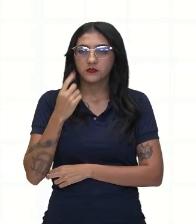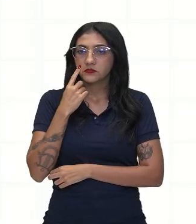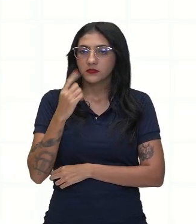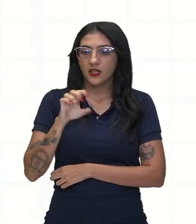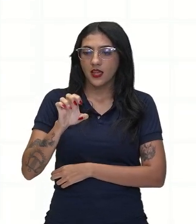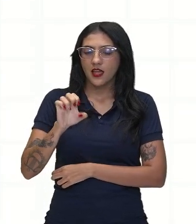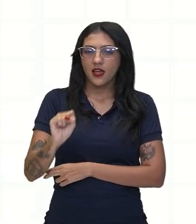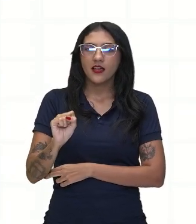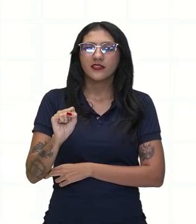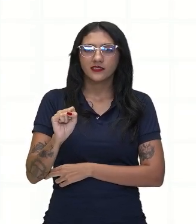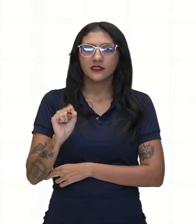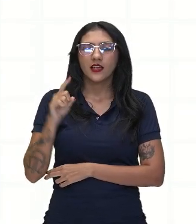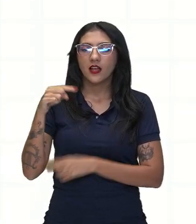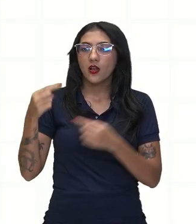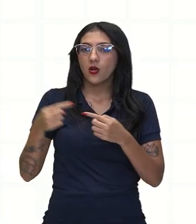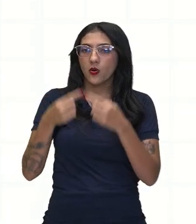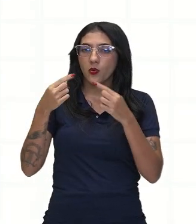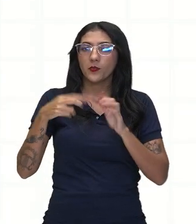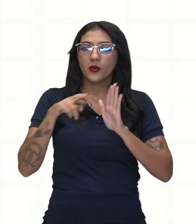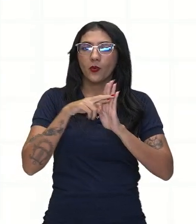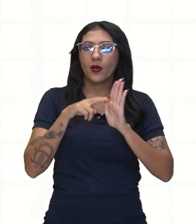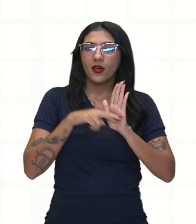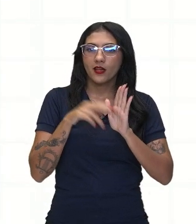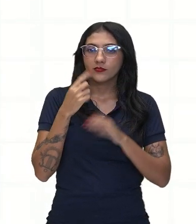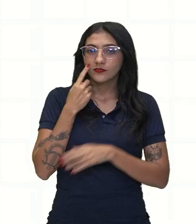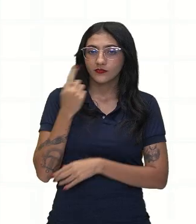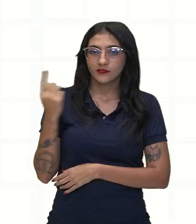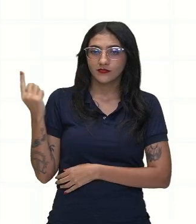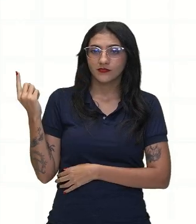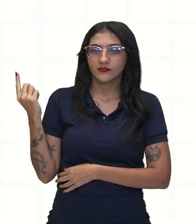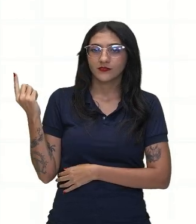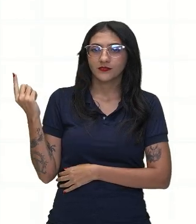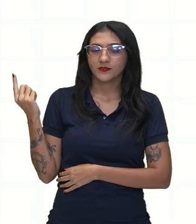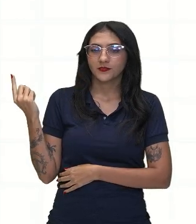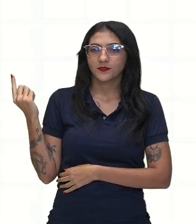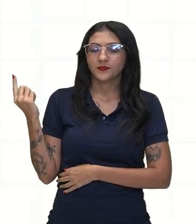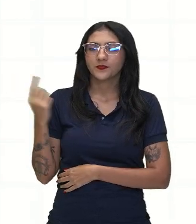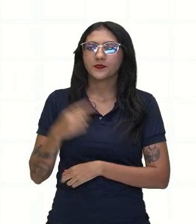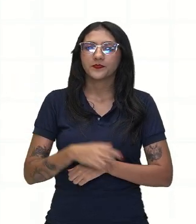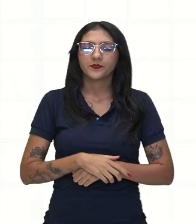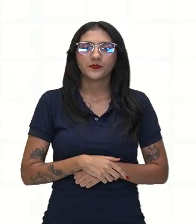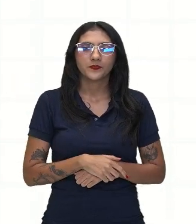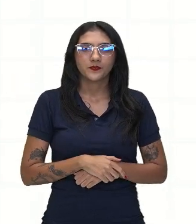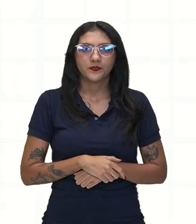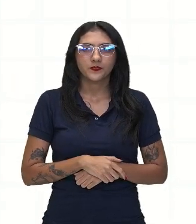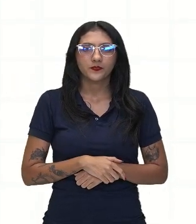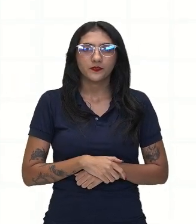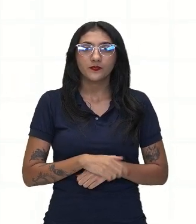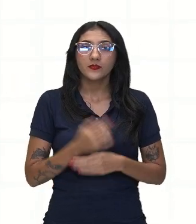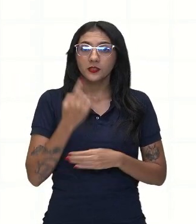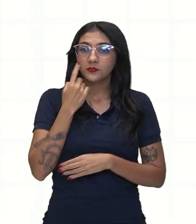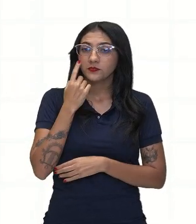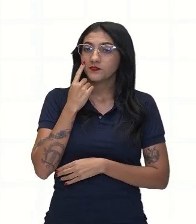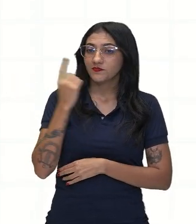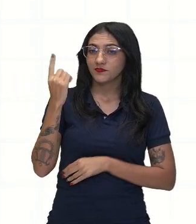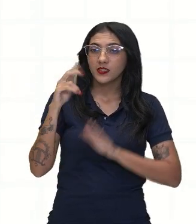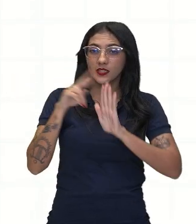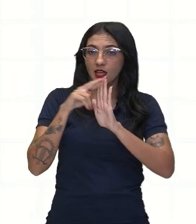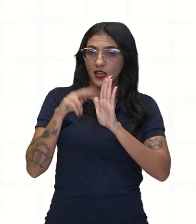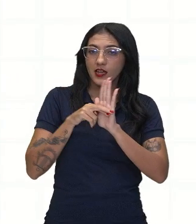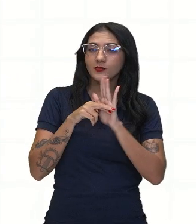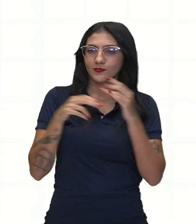Português, né? Terminou em ES. Olha só o Szinho aqui. Logo, a regra me diz que terminou em